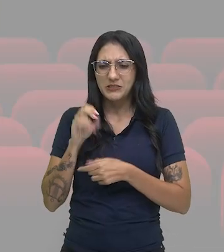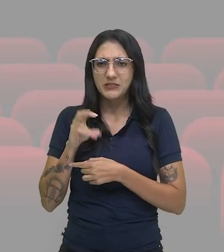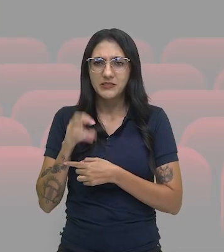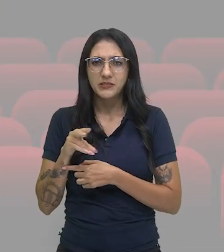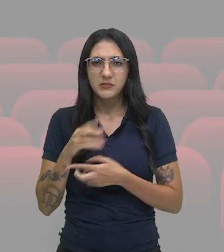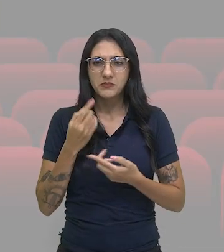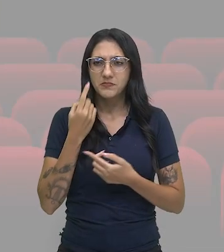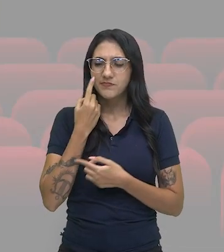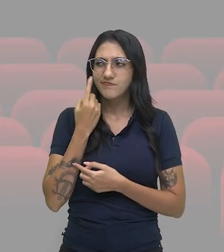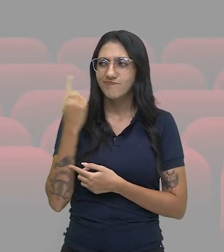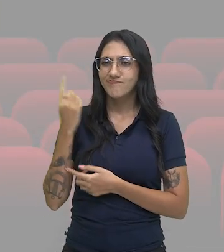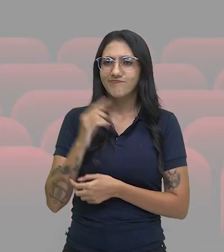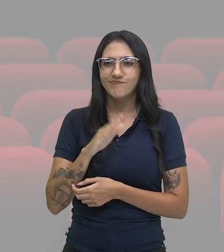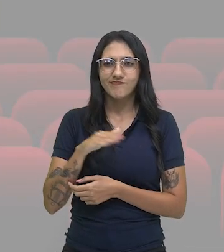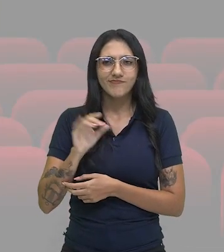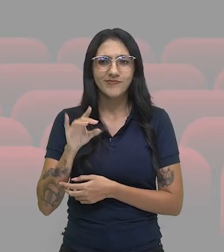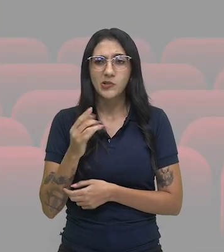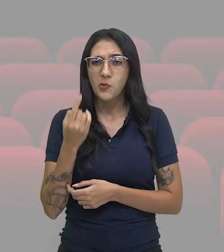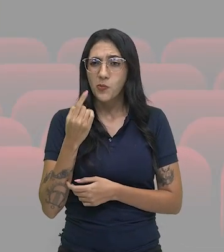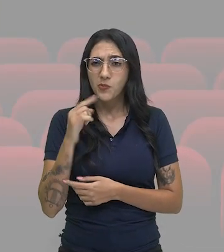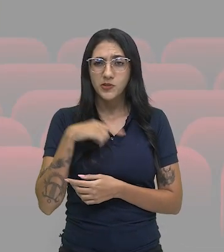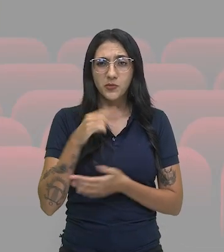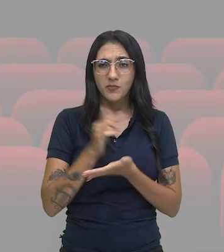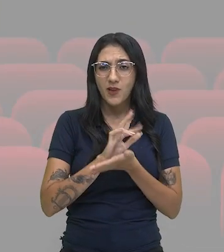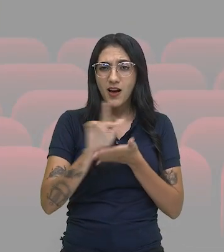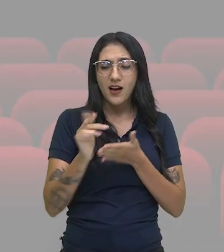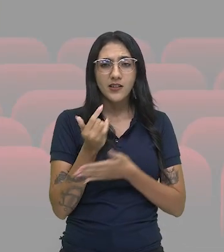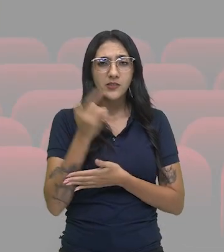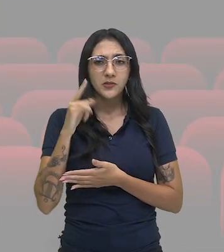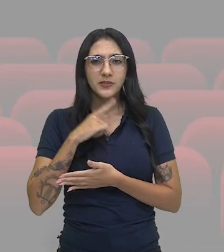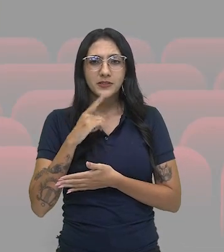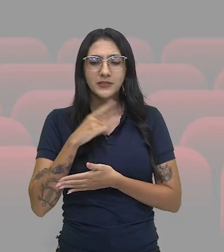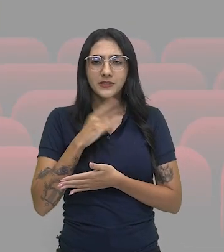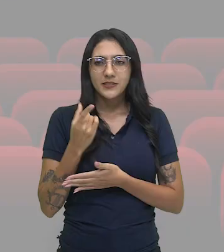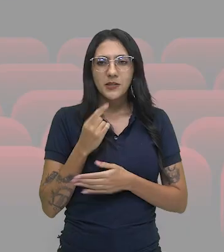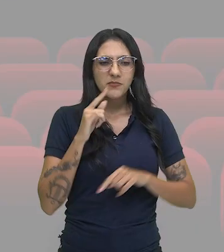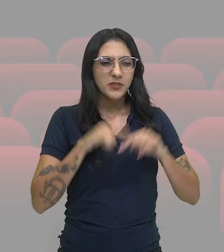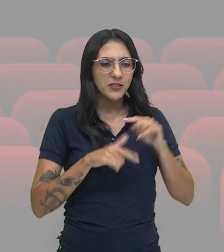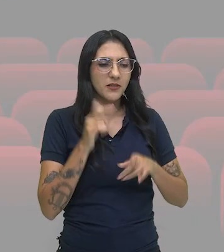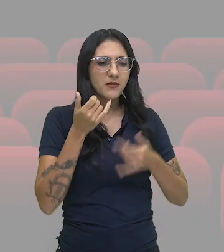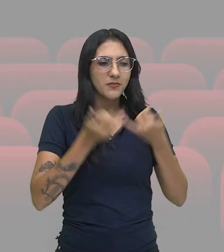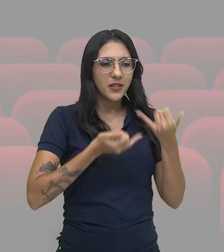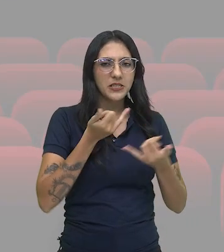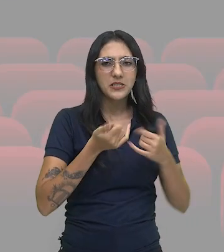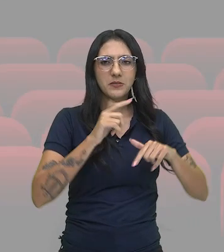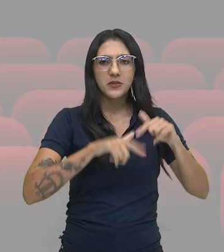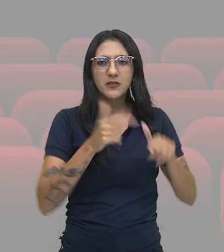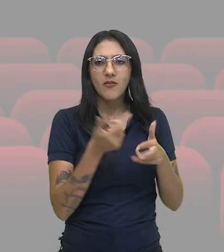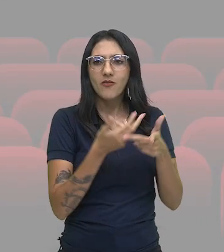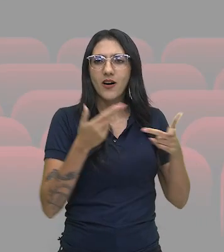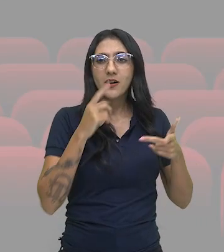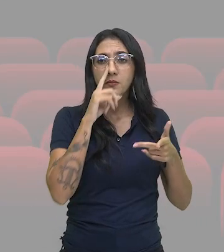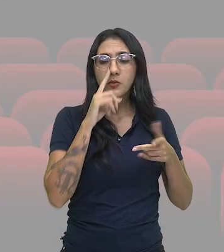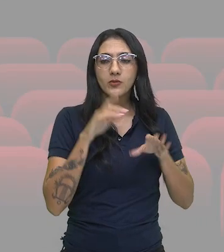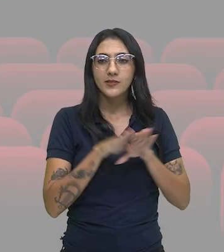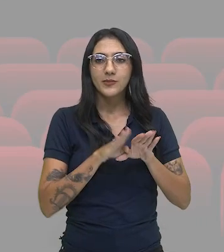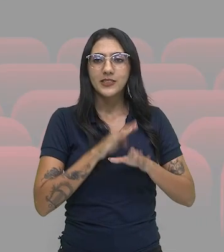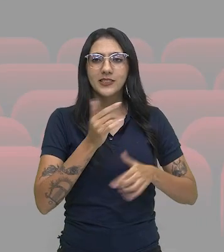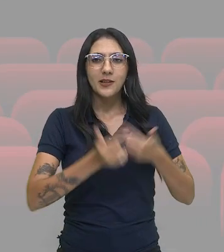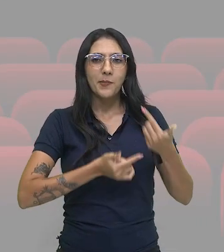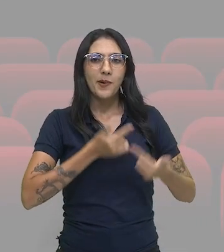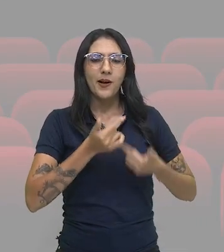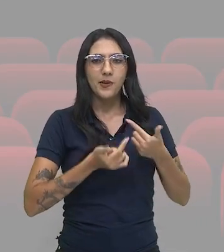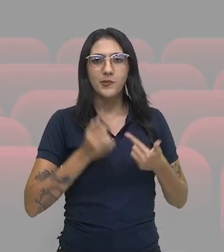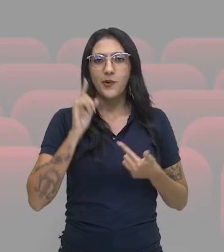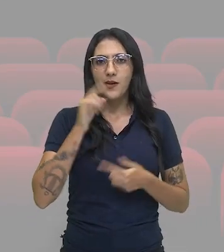na foto é apenas uma das milhares de crianças que vivem com lixo eletrônico, brincam com lixo eletrônico e trabalham com lixo eletrônico na